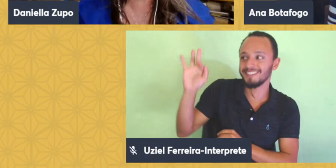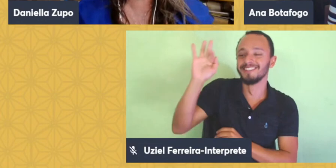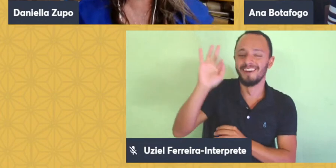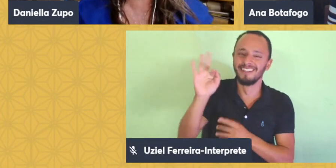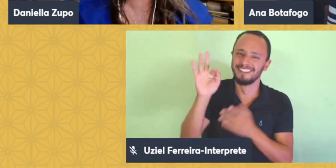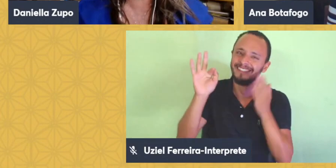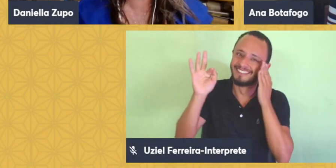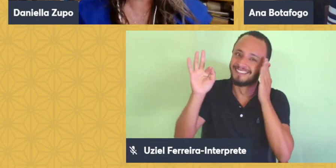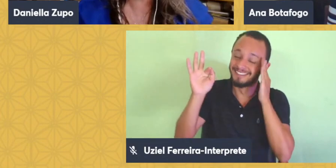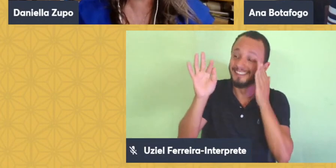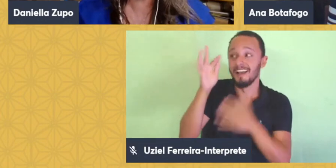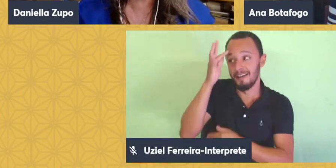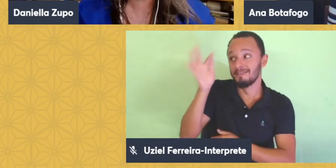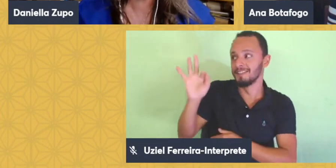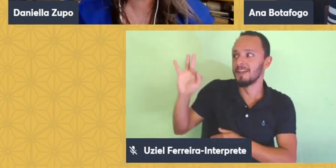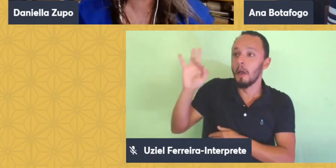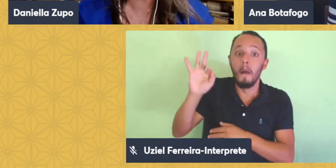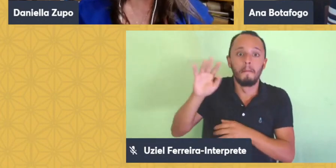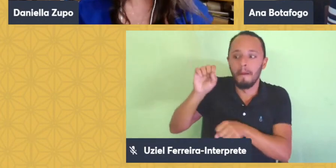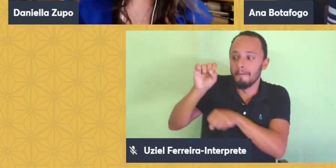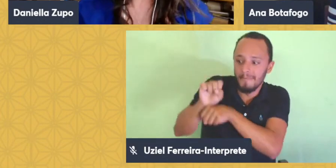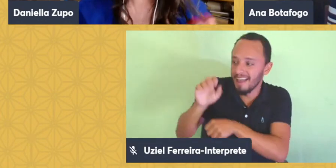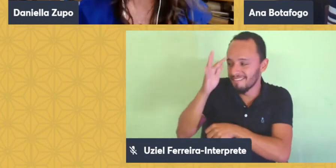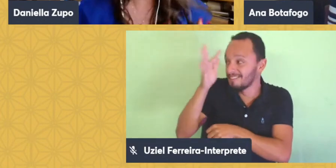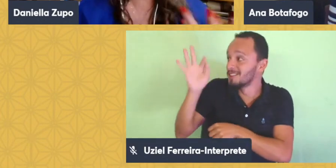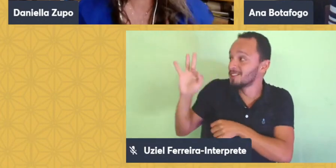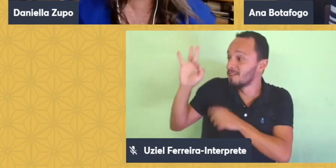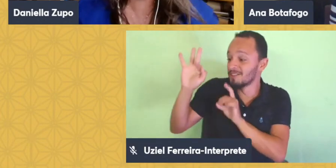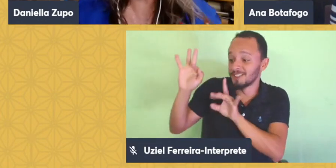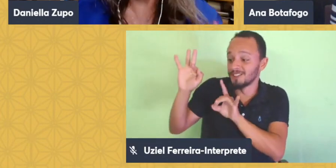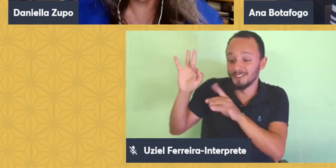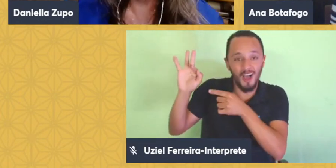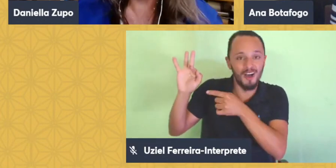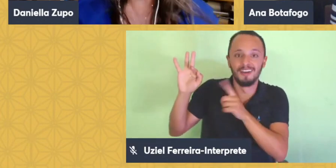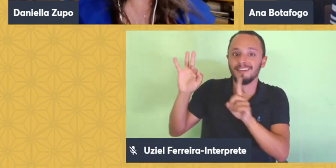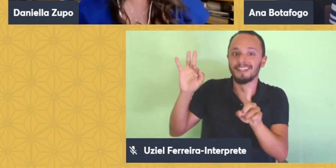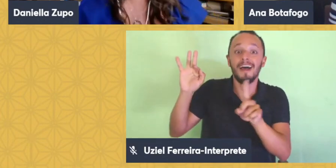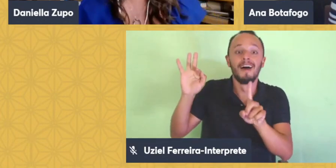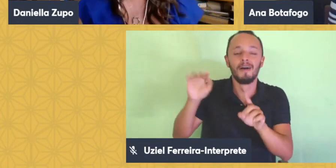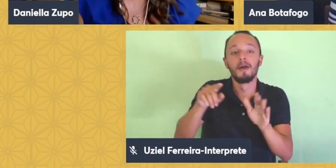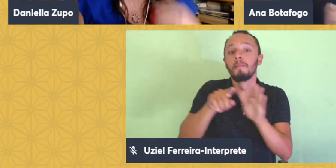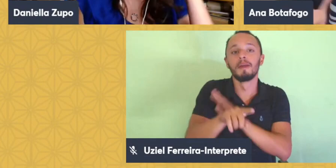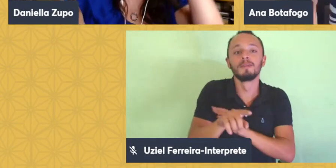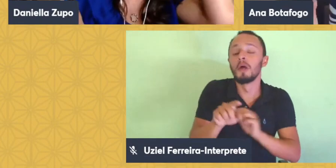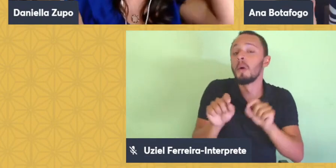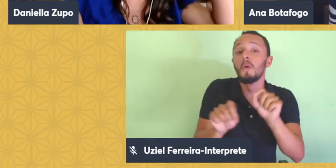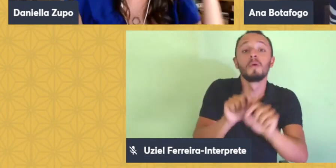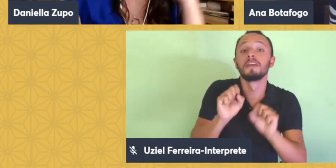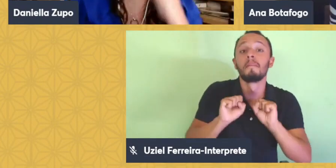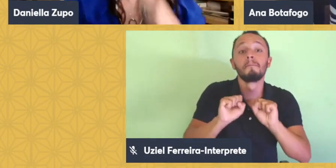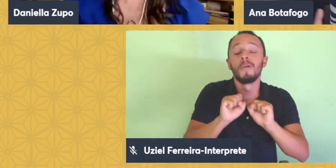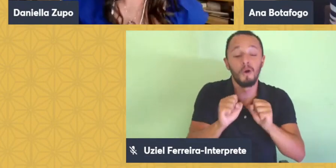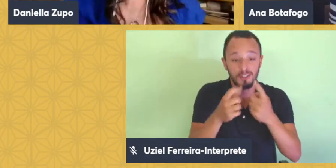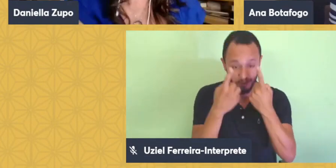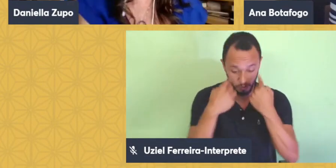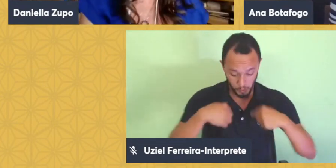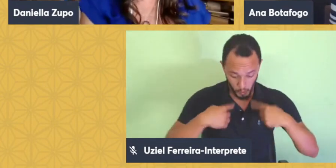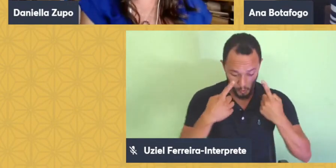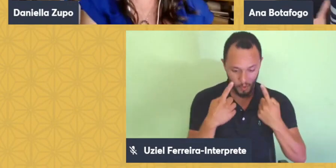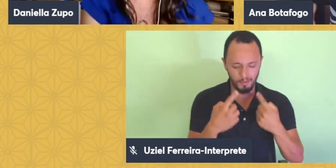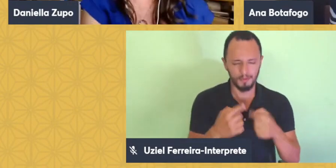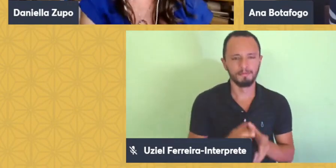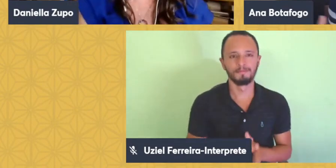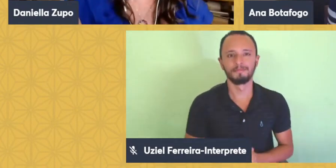ela vem da Filosofia mas não para na filosofia né que é o que pode um pouco pó que pode um corpo